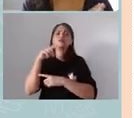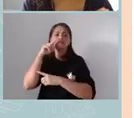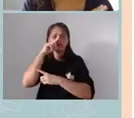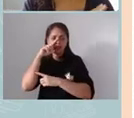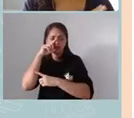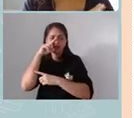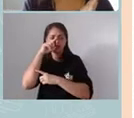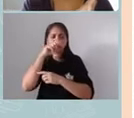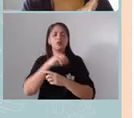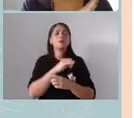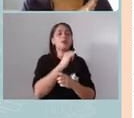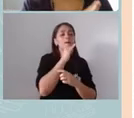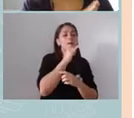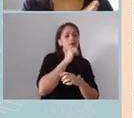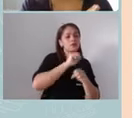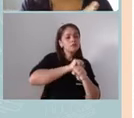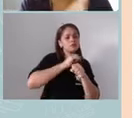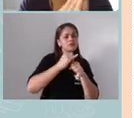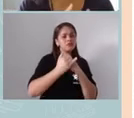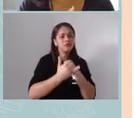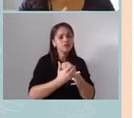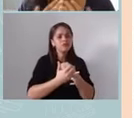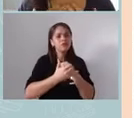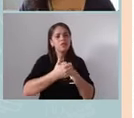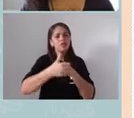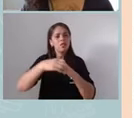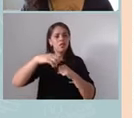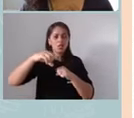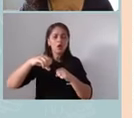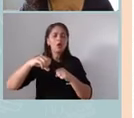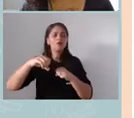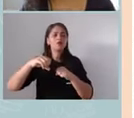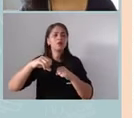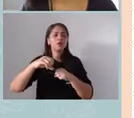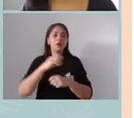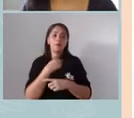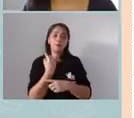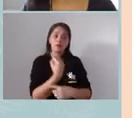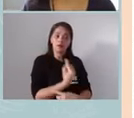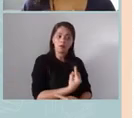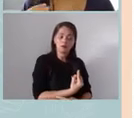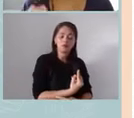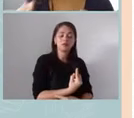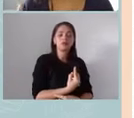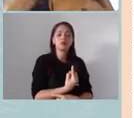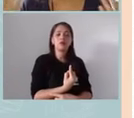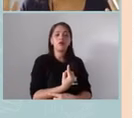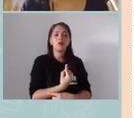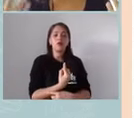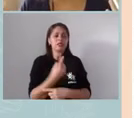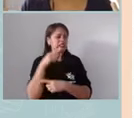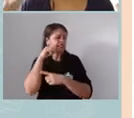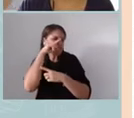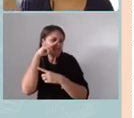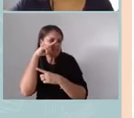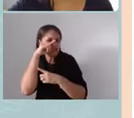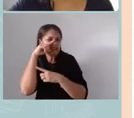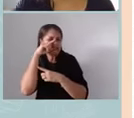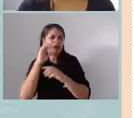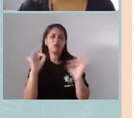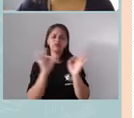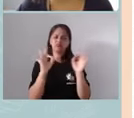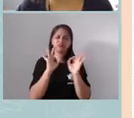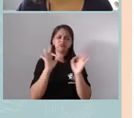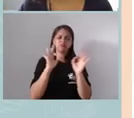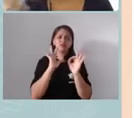do coronavírus, por exemplo, ele não é um vírus muito virulento, para nossa sorte, né? Então, os vírus que são muito virulentos são aqueles que têm